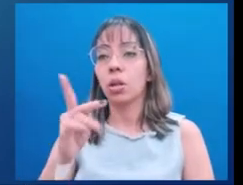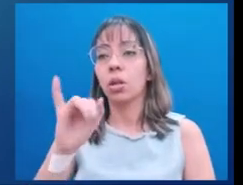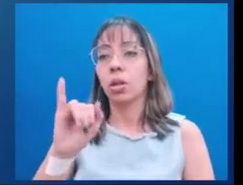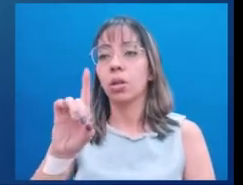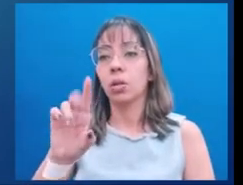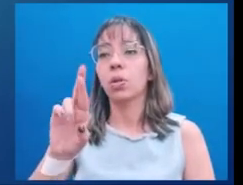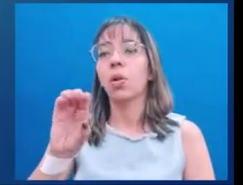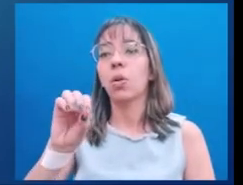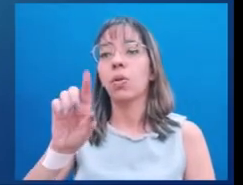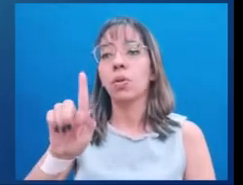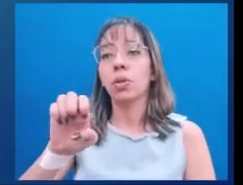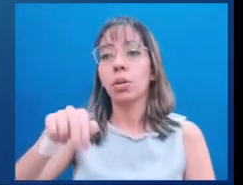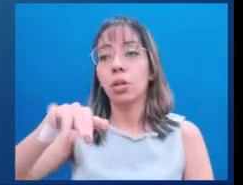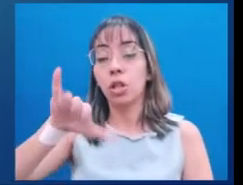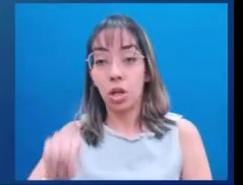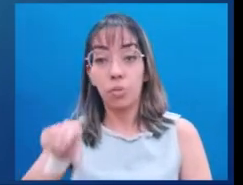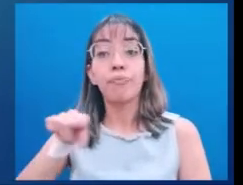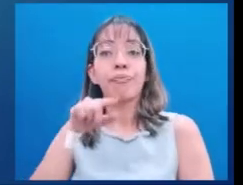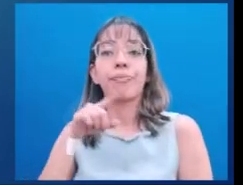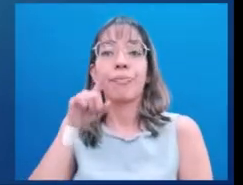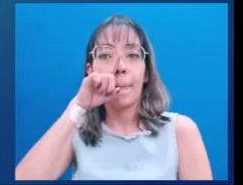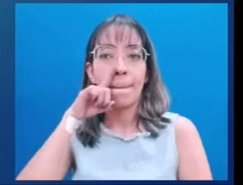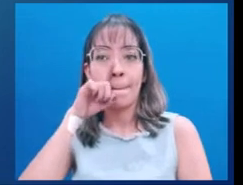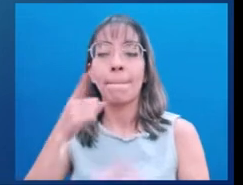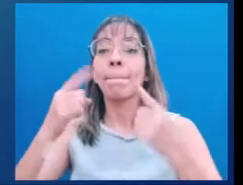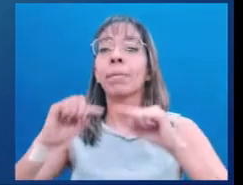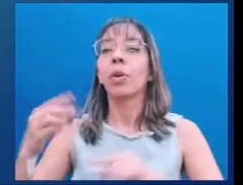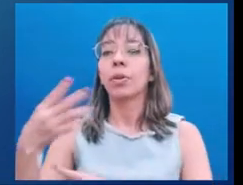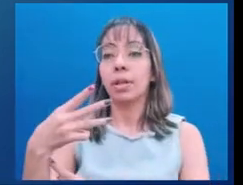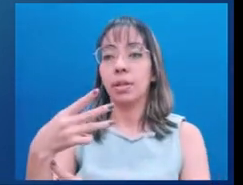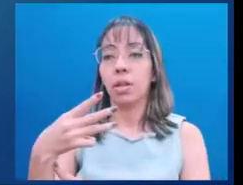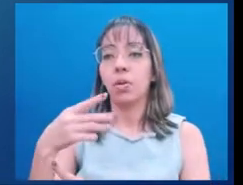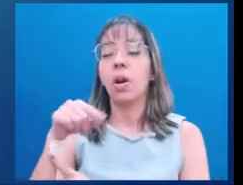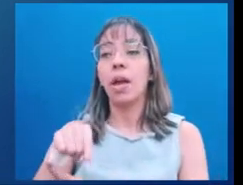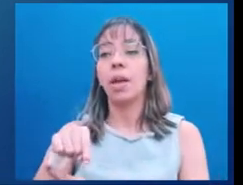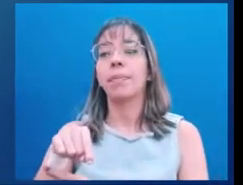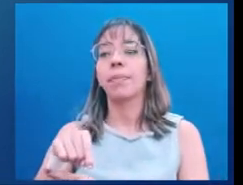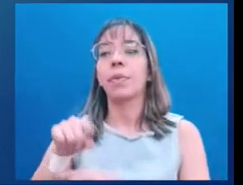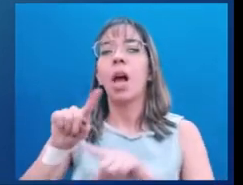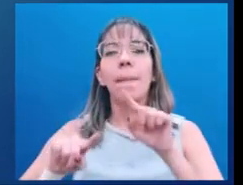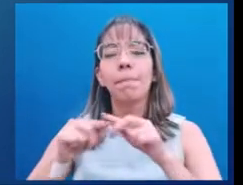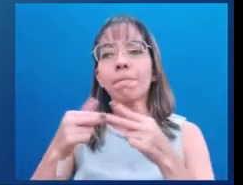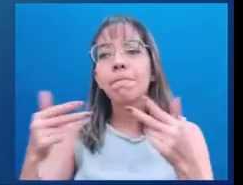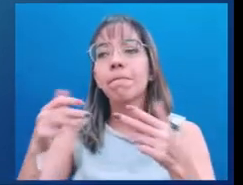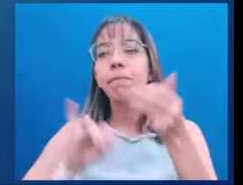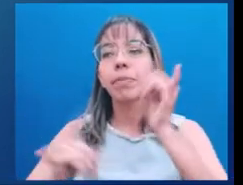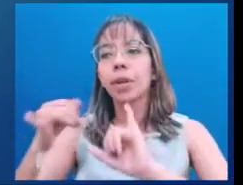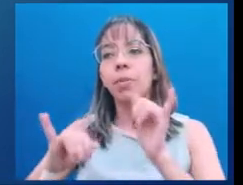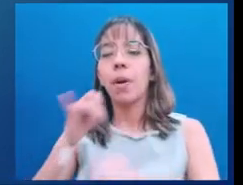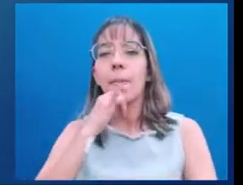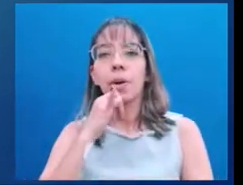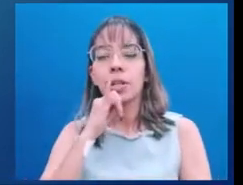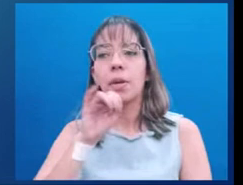a escala 3, que são substâncias capazes de produzir danos físicos sérios temporários ou levar a sequelas. Então, por exemplo, o